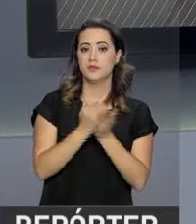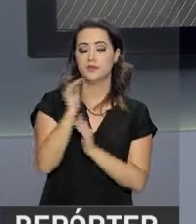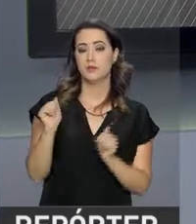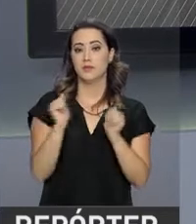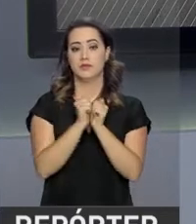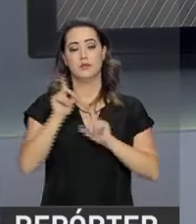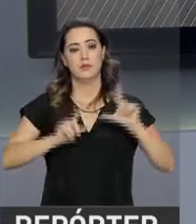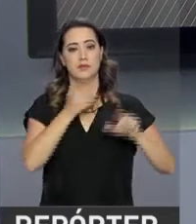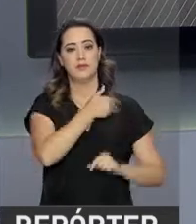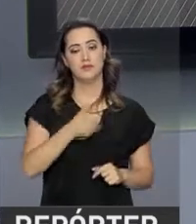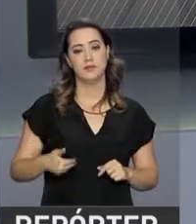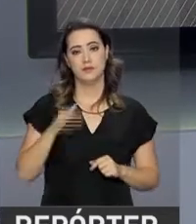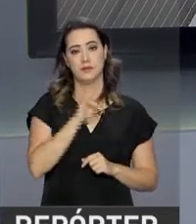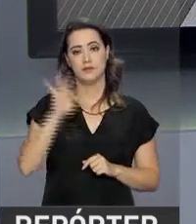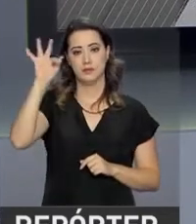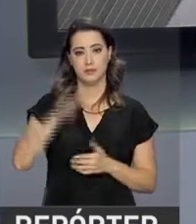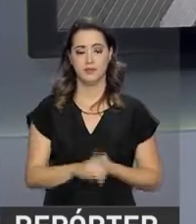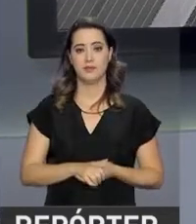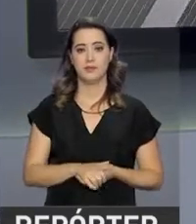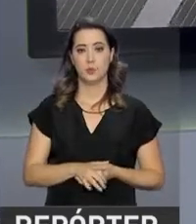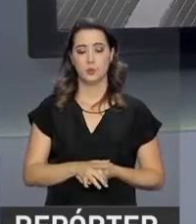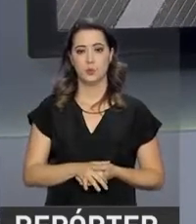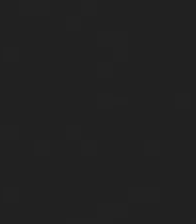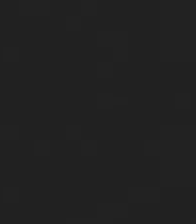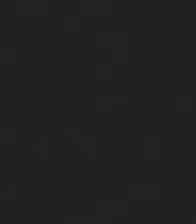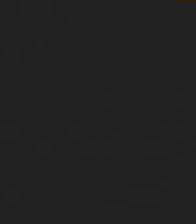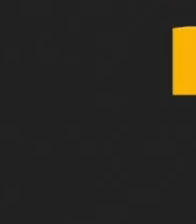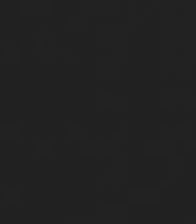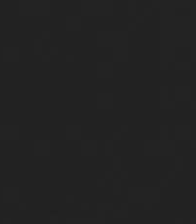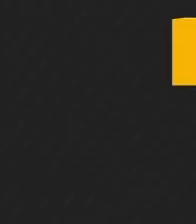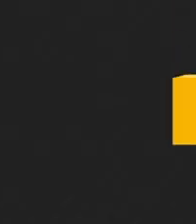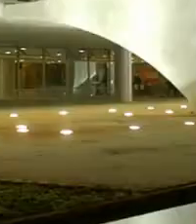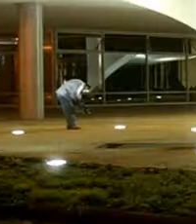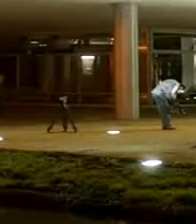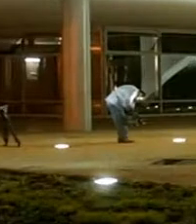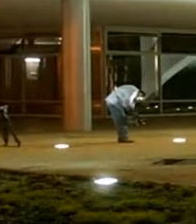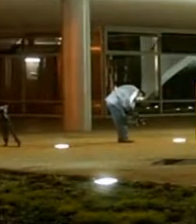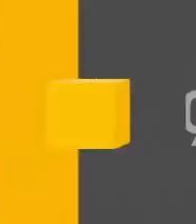e continue com a gente na NBR, a TV do Governo Federal.